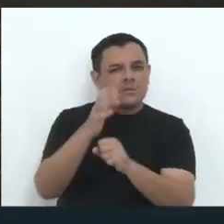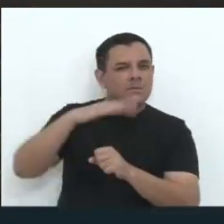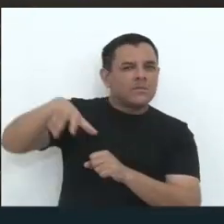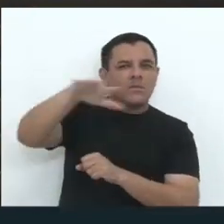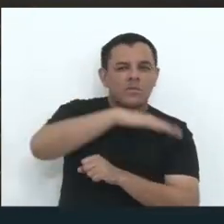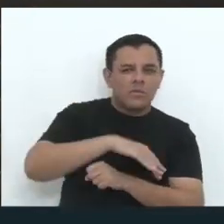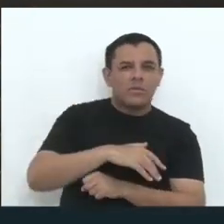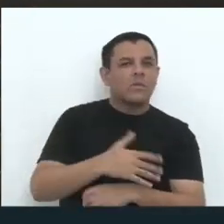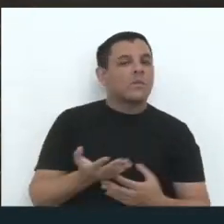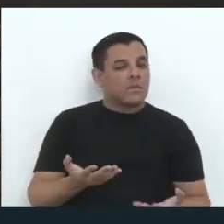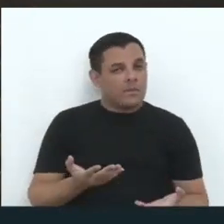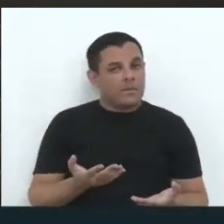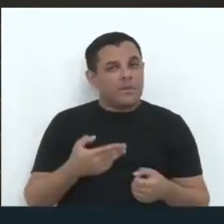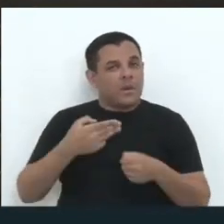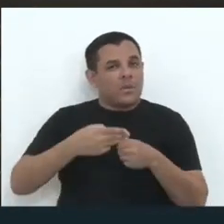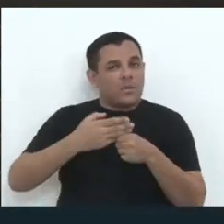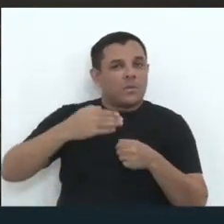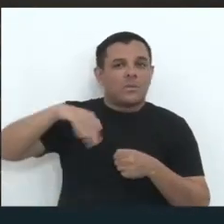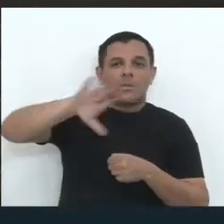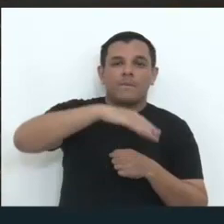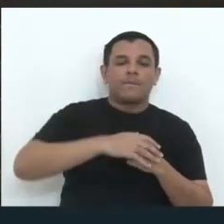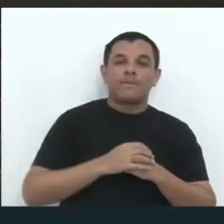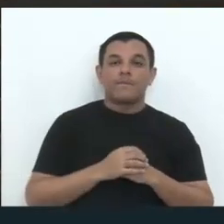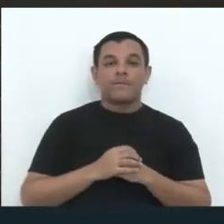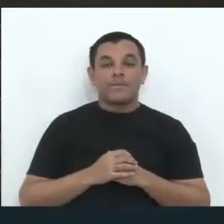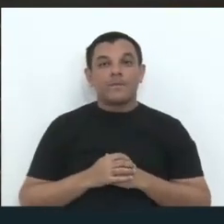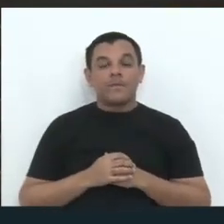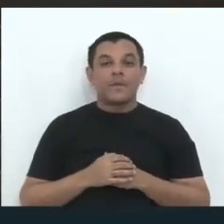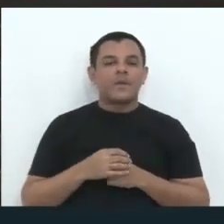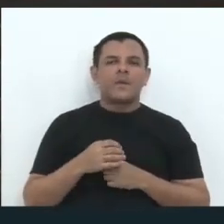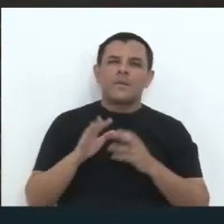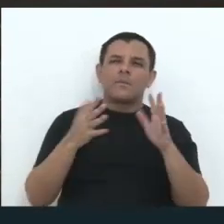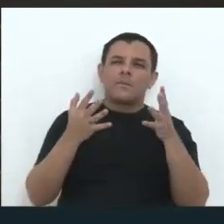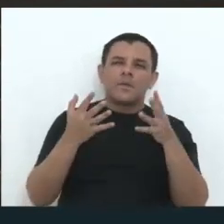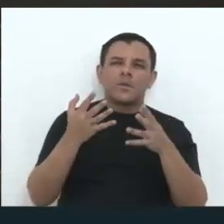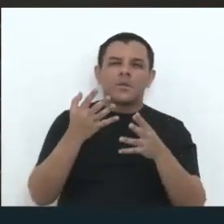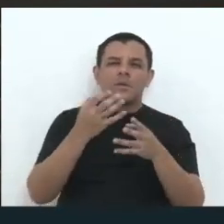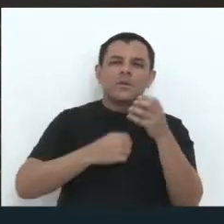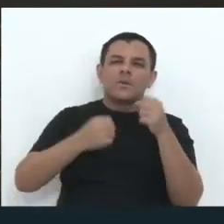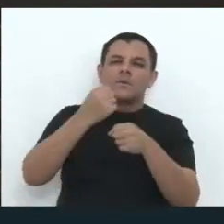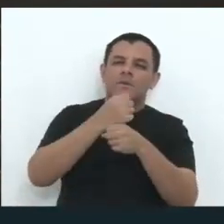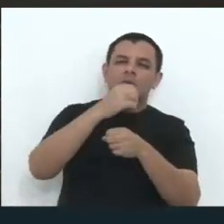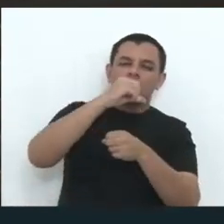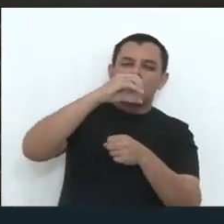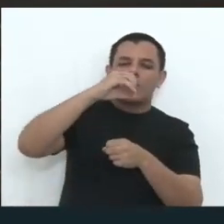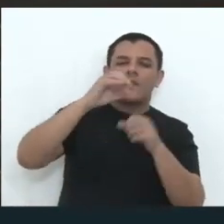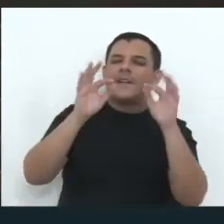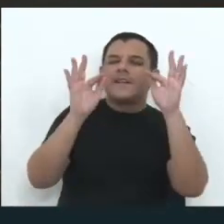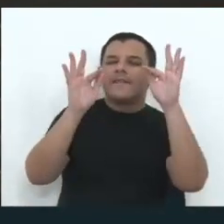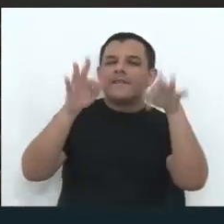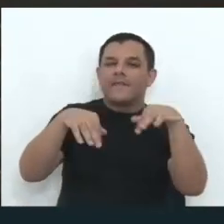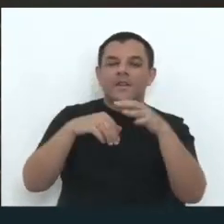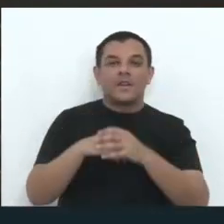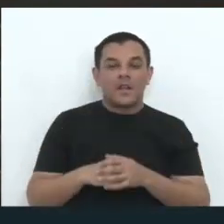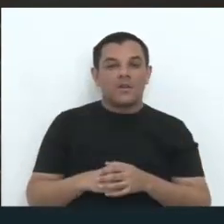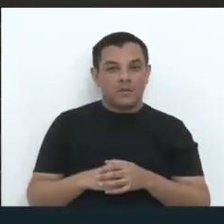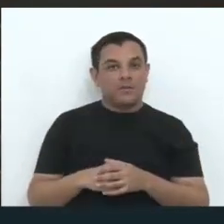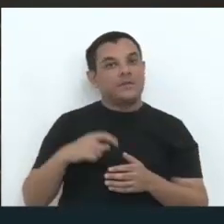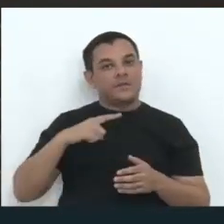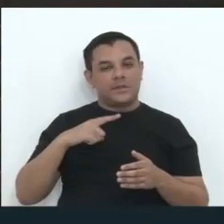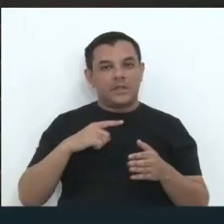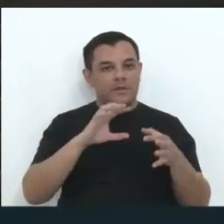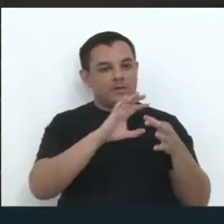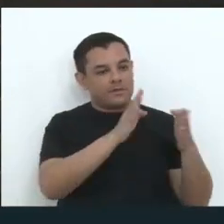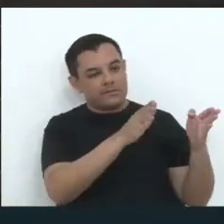Foi implantado, começou a implantar aí no final dos anos 90, a implantação da rede municipal, e